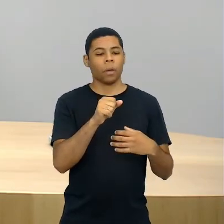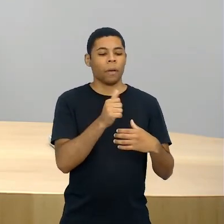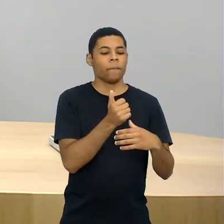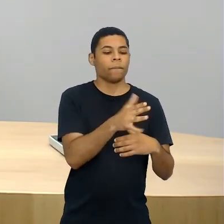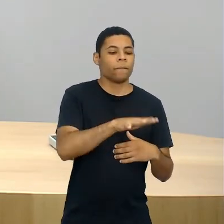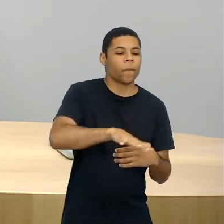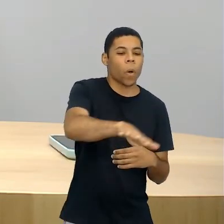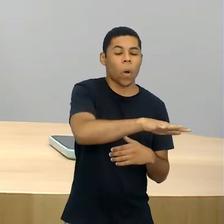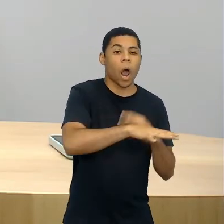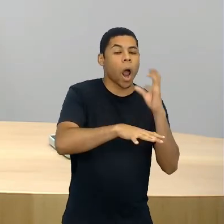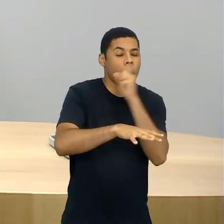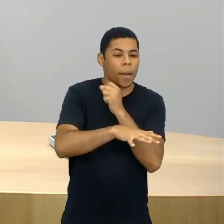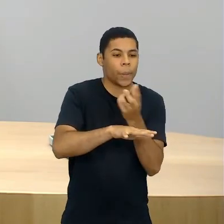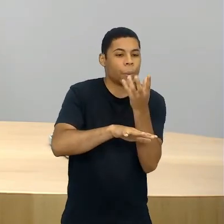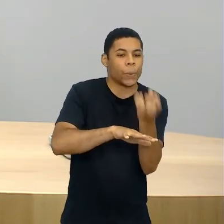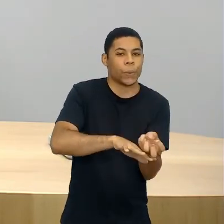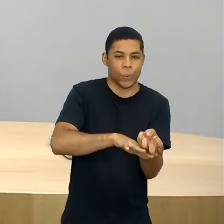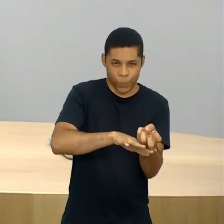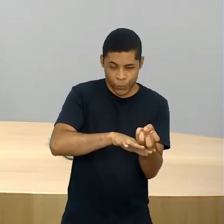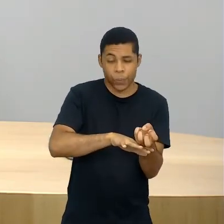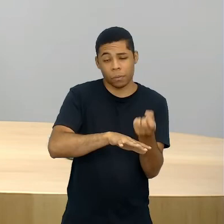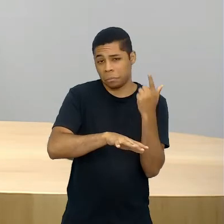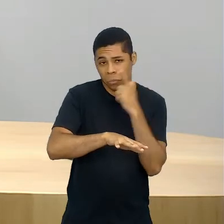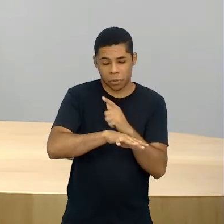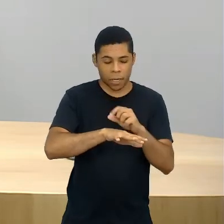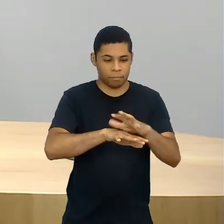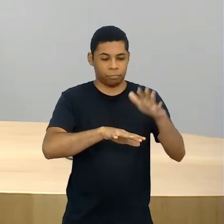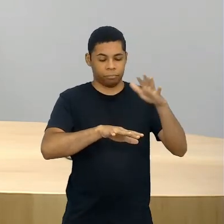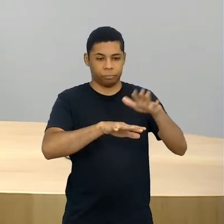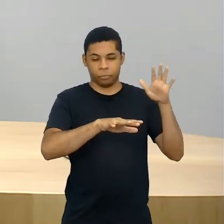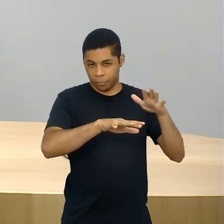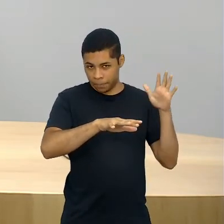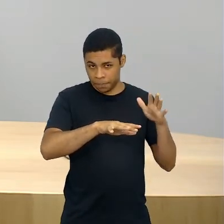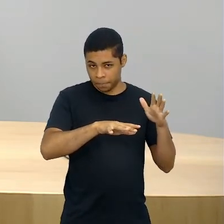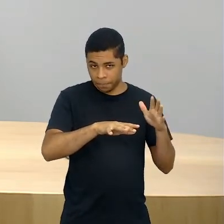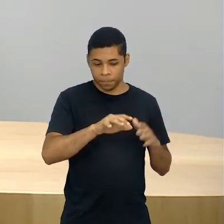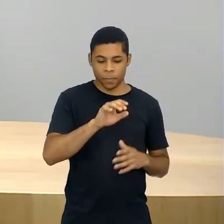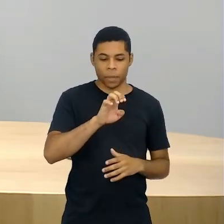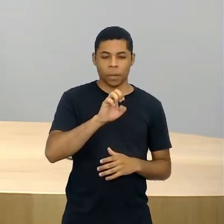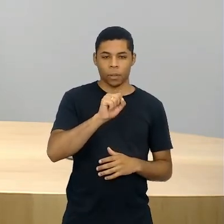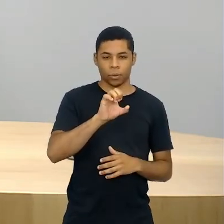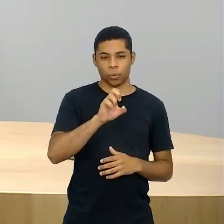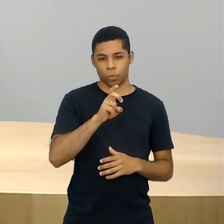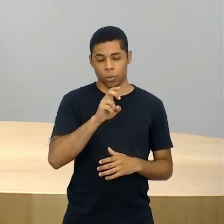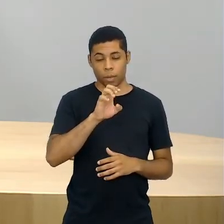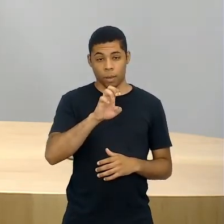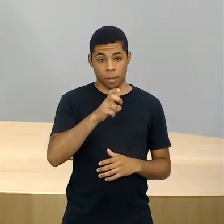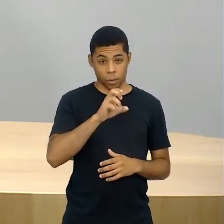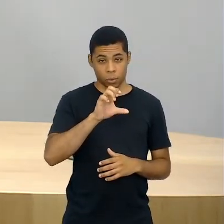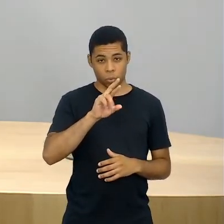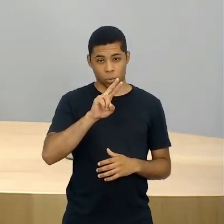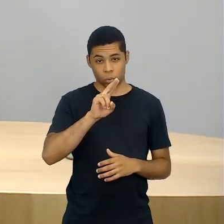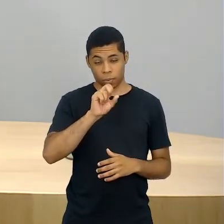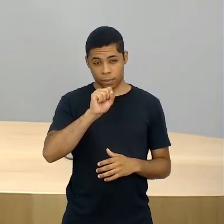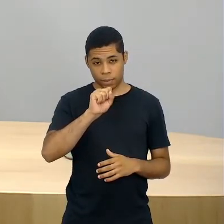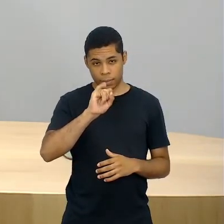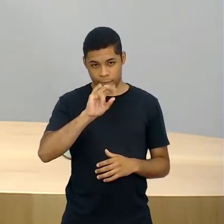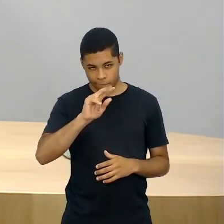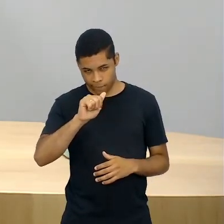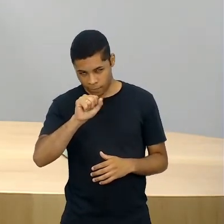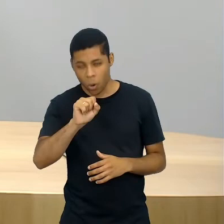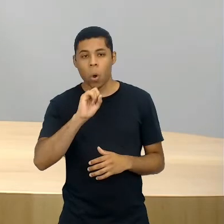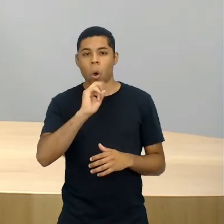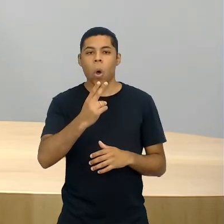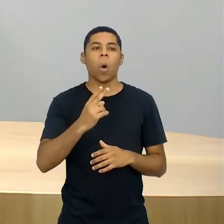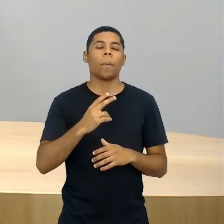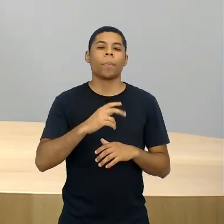mais rapidamente, com o resfriamento da lava, aí nós chamamos de rochas extrusivas, ou rochas vulcânicas, né? Tem que sempre